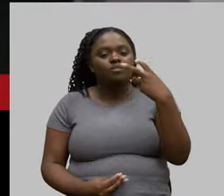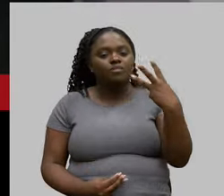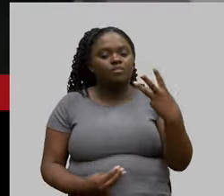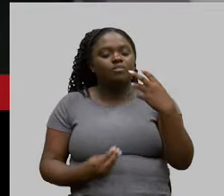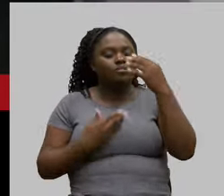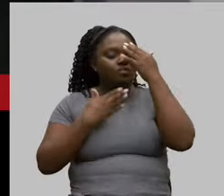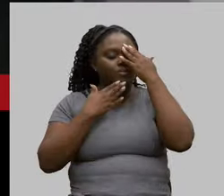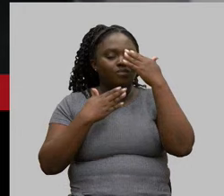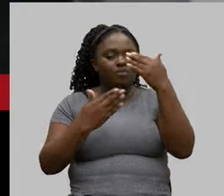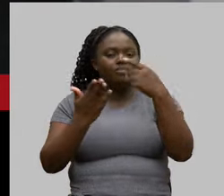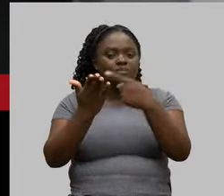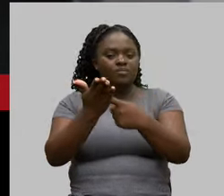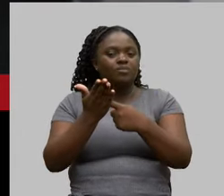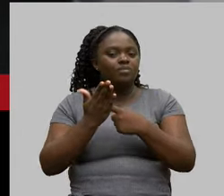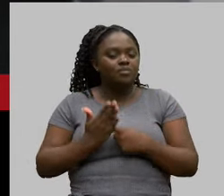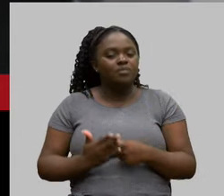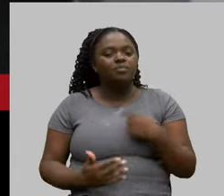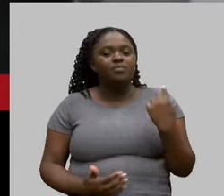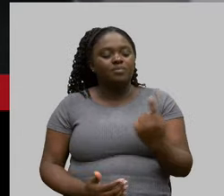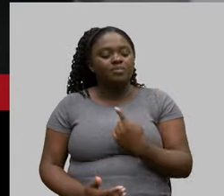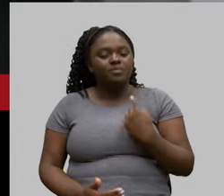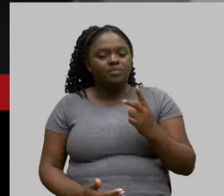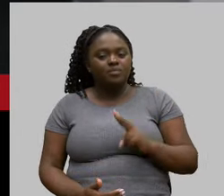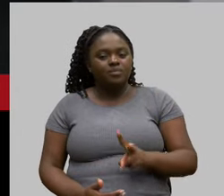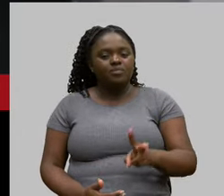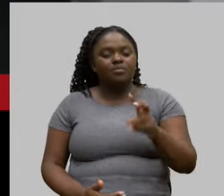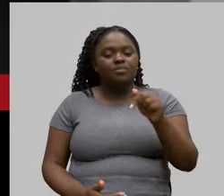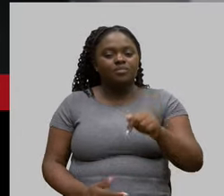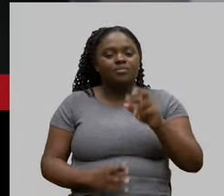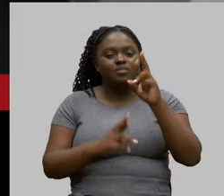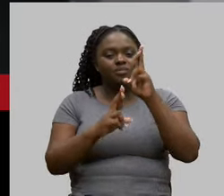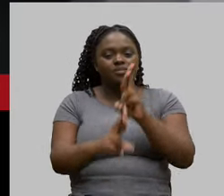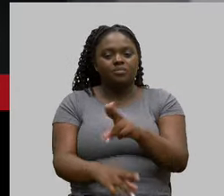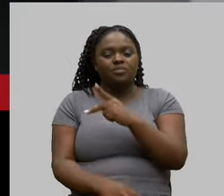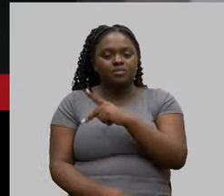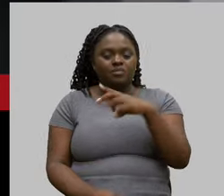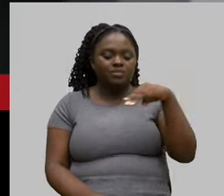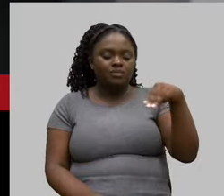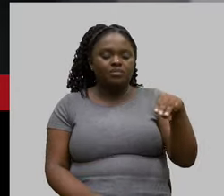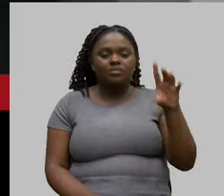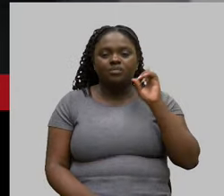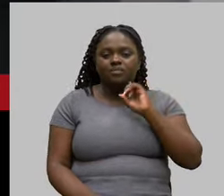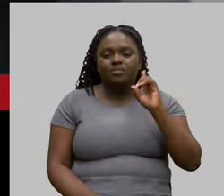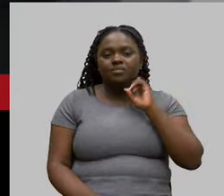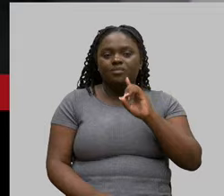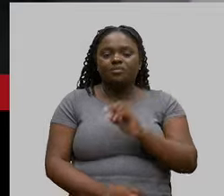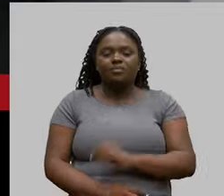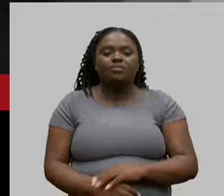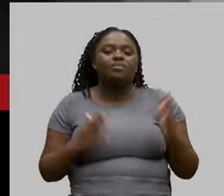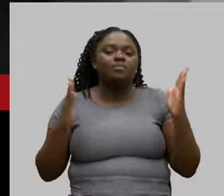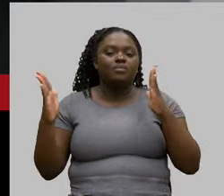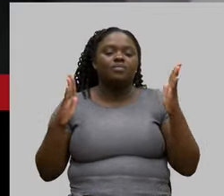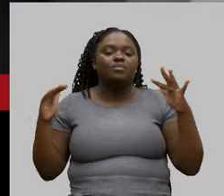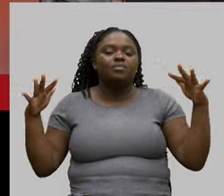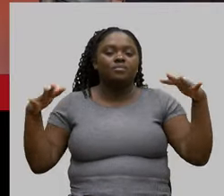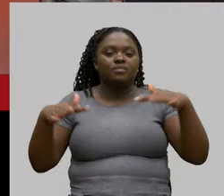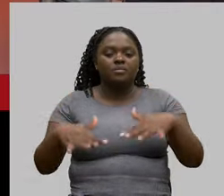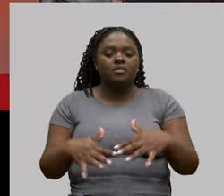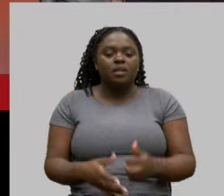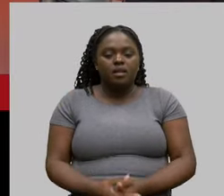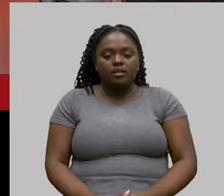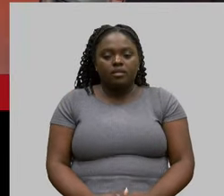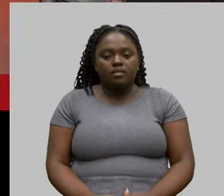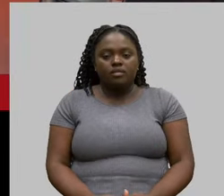convite e estaremos aí representando a Polícia Militar de Minas Gerais durante o dia nesse evento muito obrigado obrigado